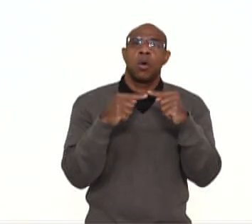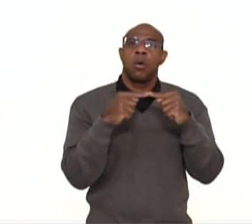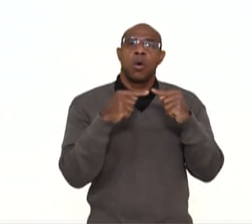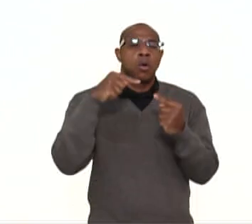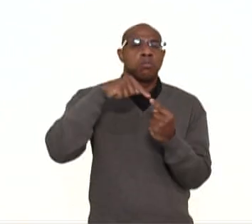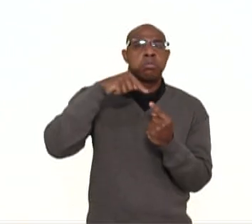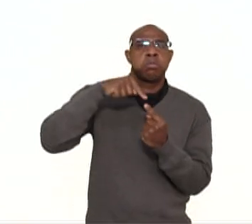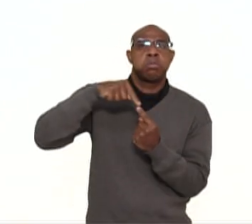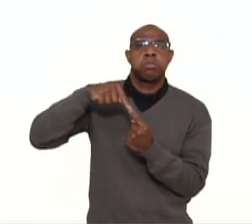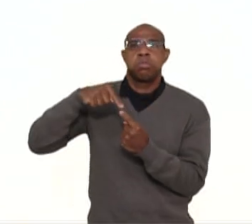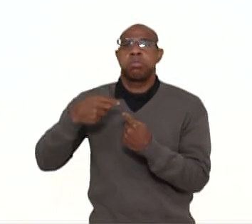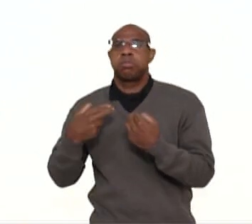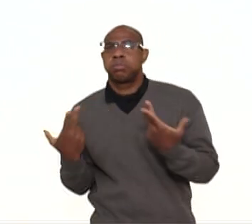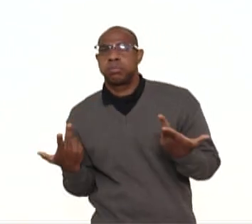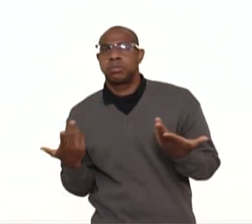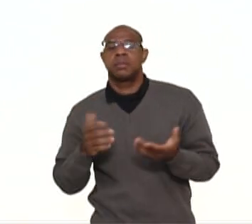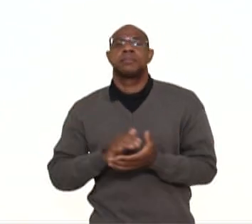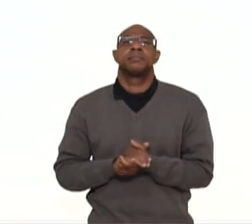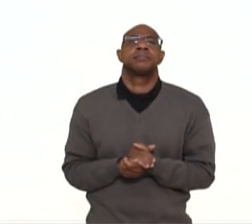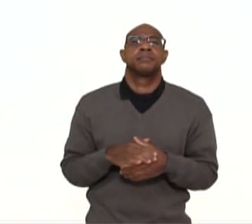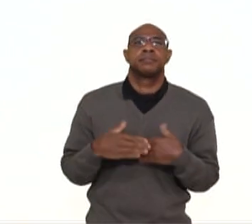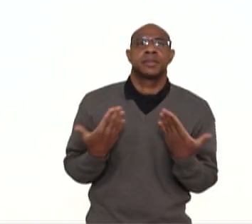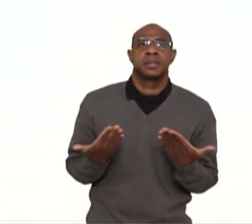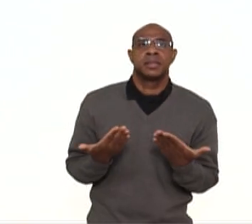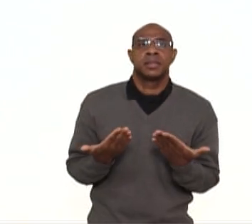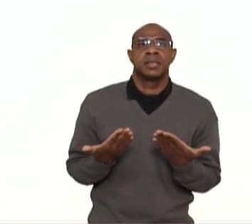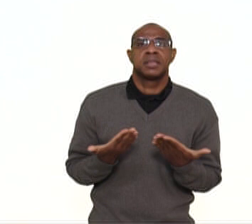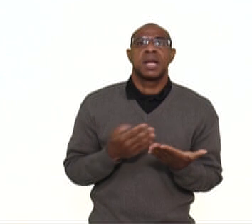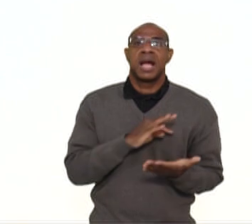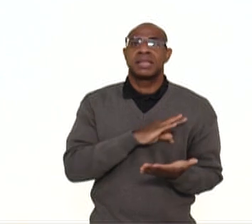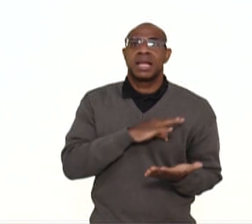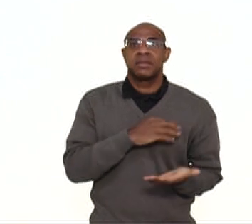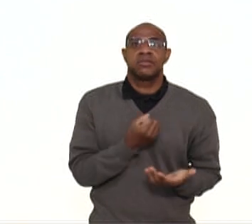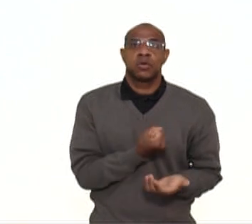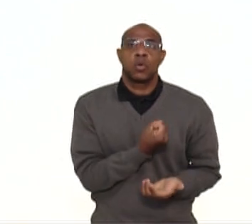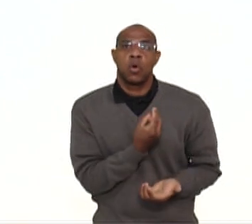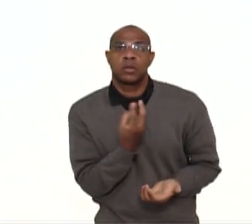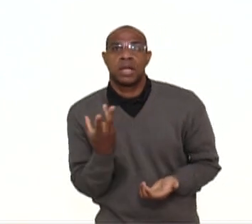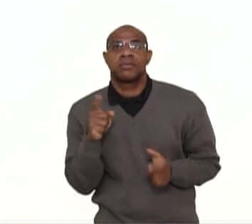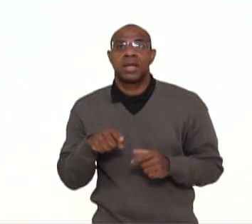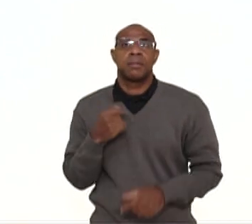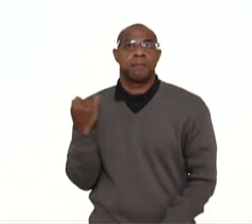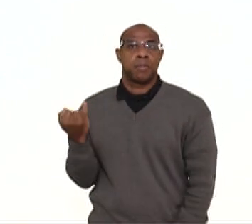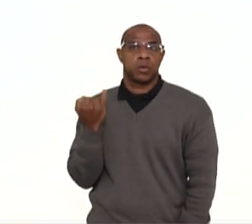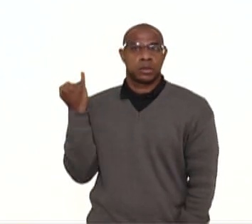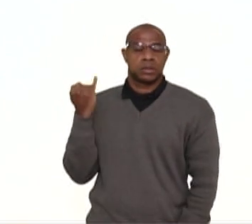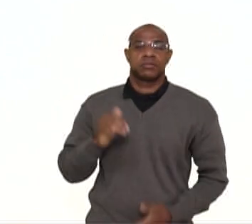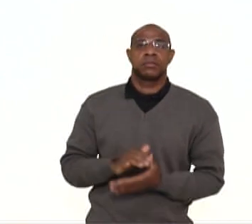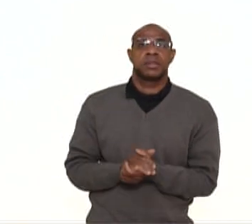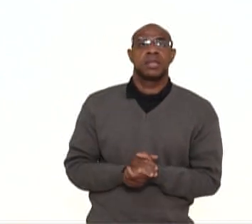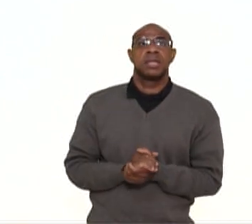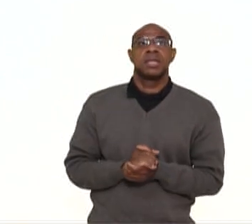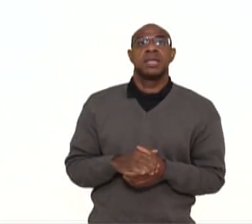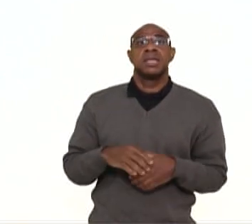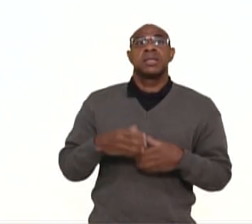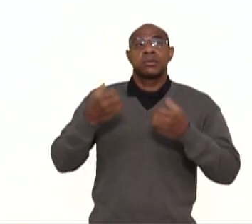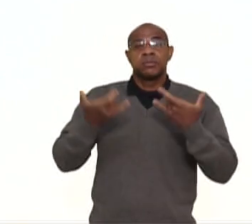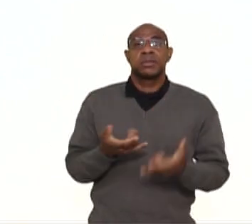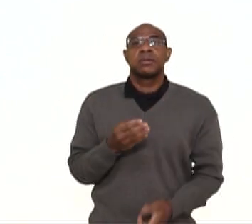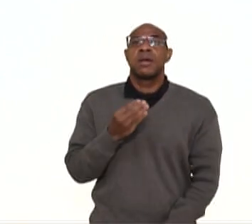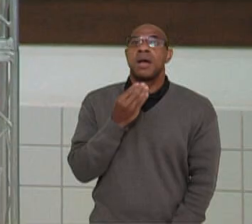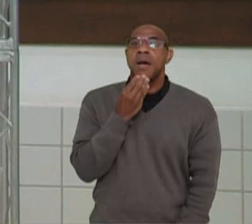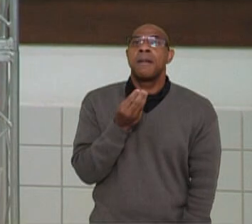possíveis, sem ter que listar todas elas. Então as técnicas de contagem elas são muito importantes. E quando eu falo de probabilidade,